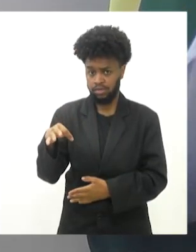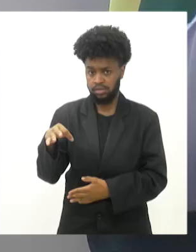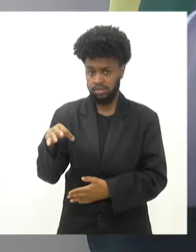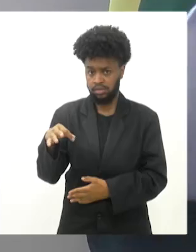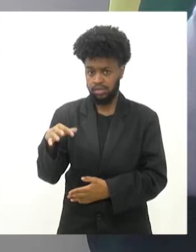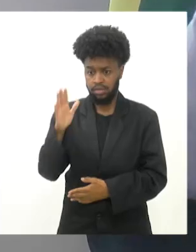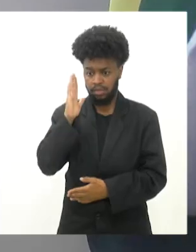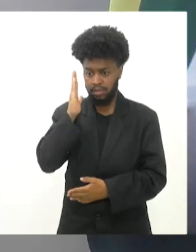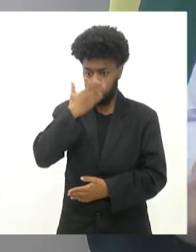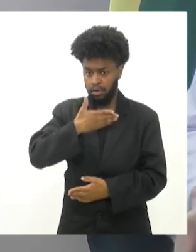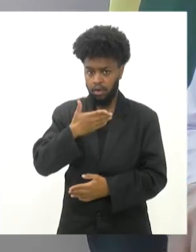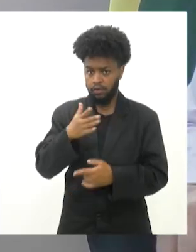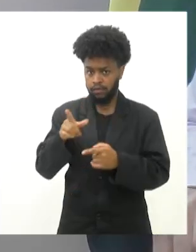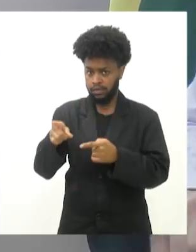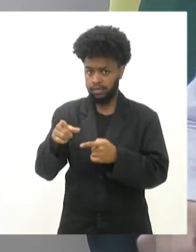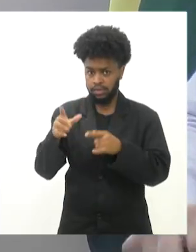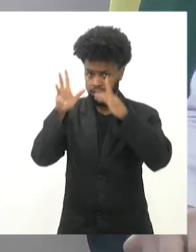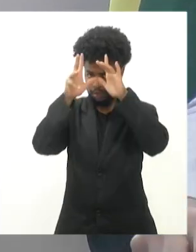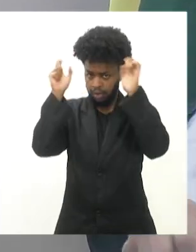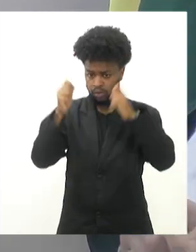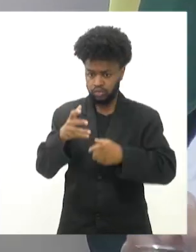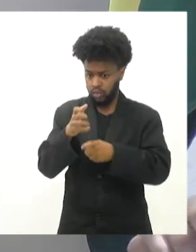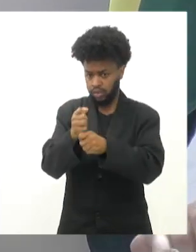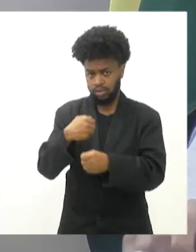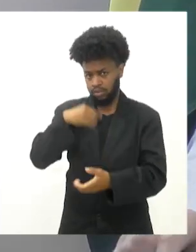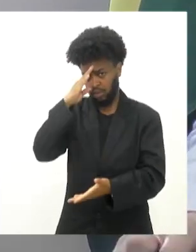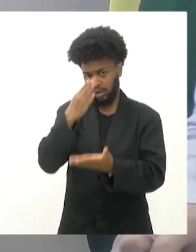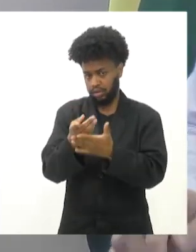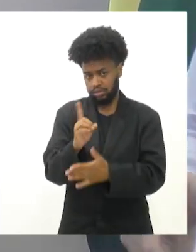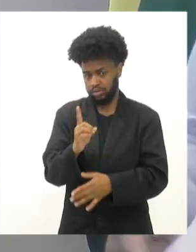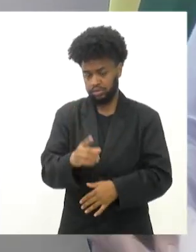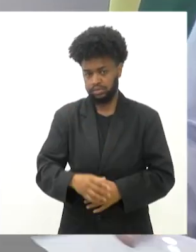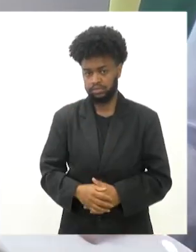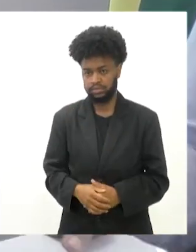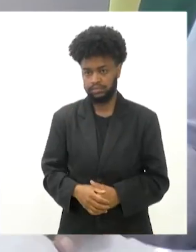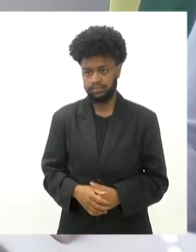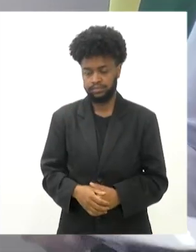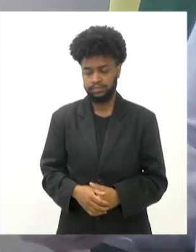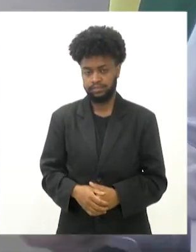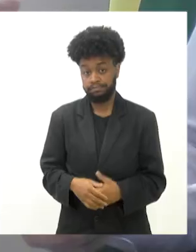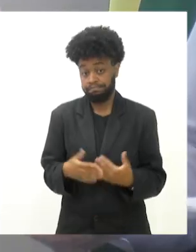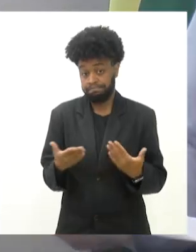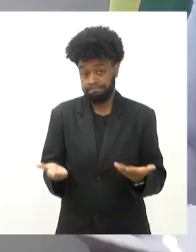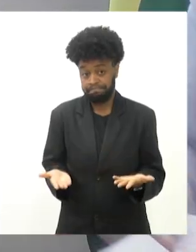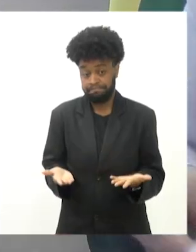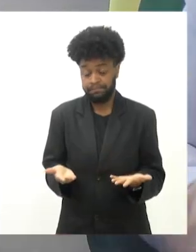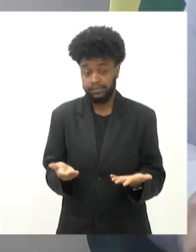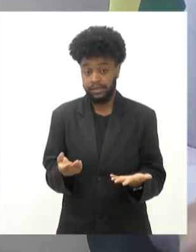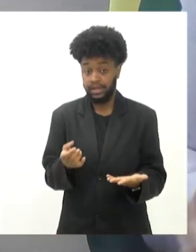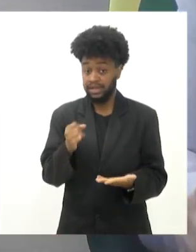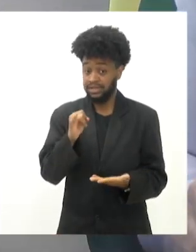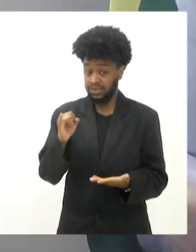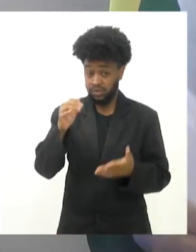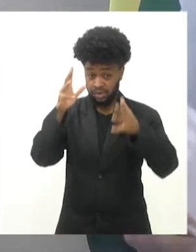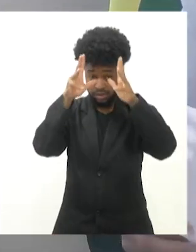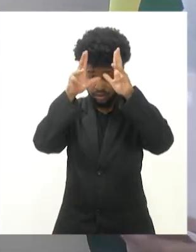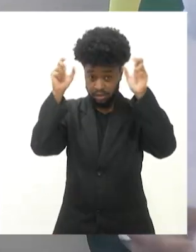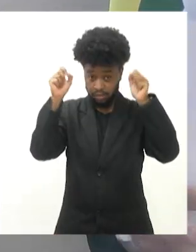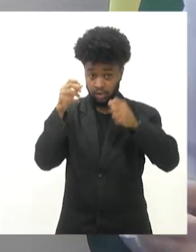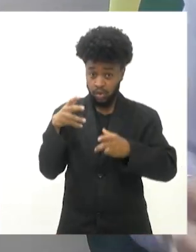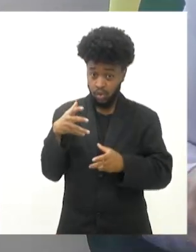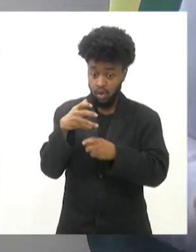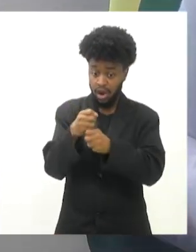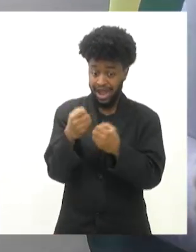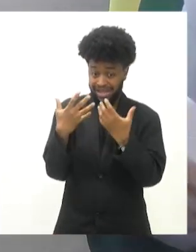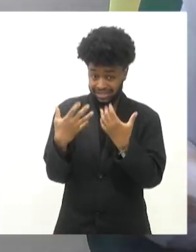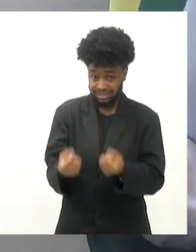de contas ao Tribunal de Contas. Eu não acredito nisso. Então, se o Tribunal de Contas